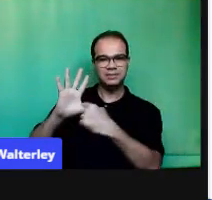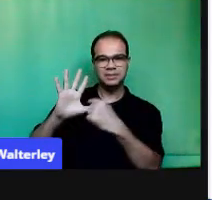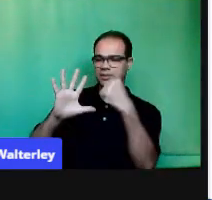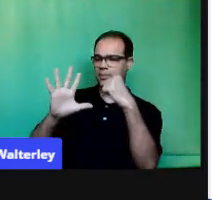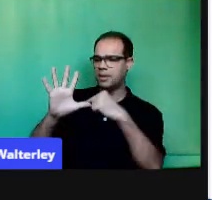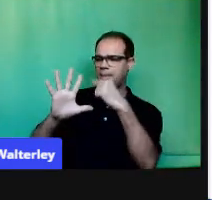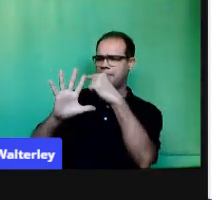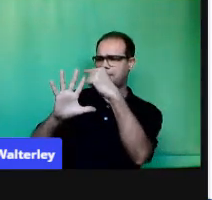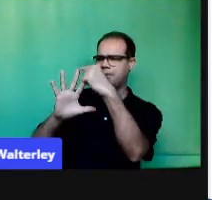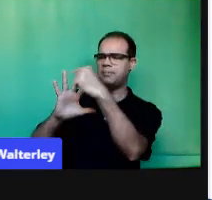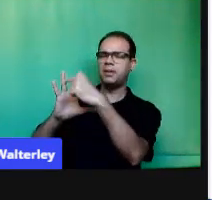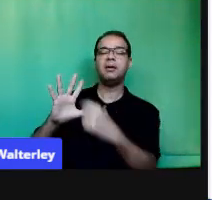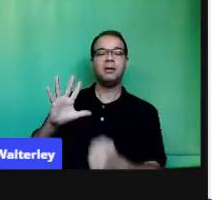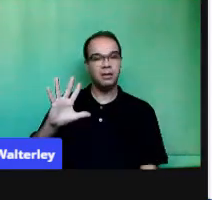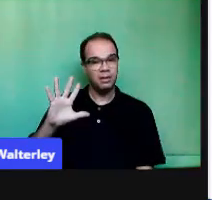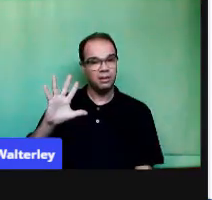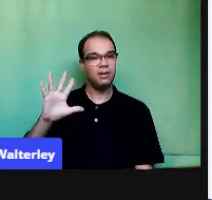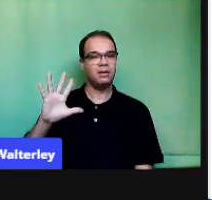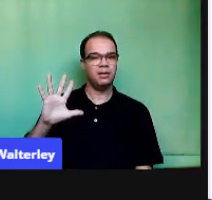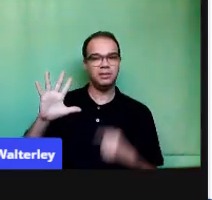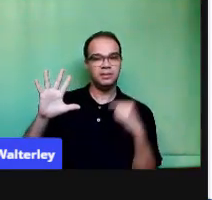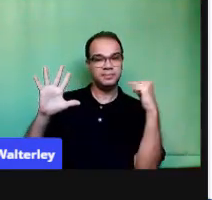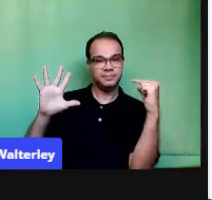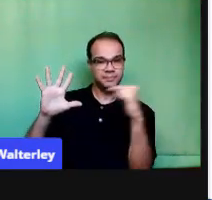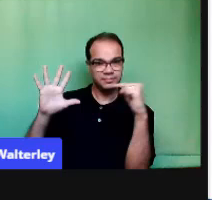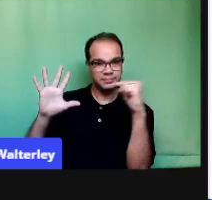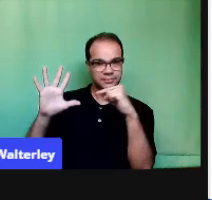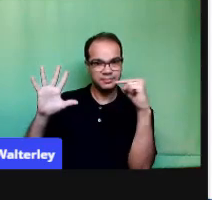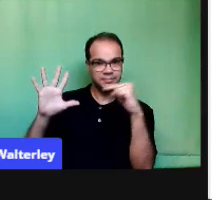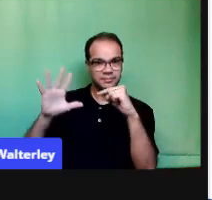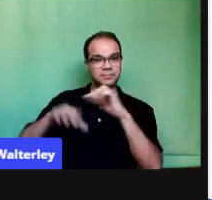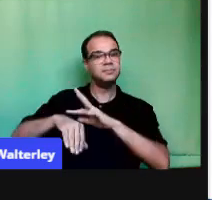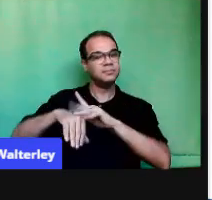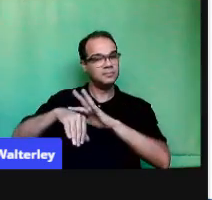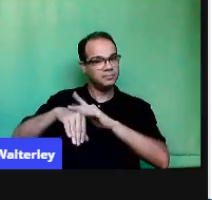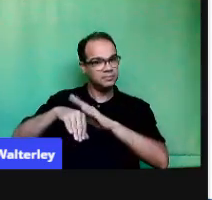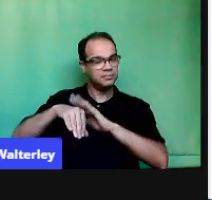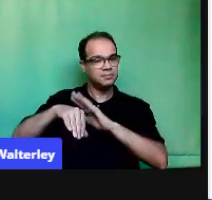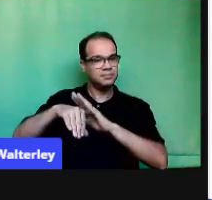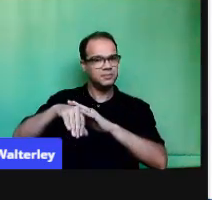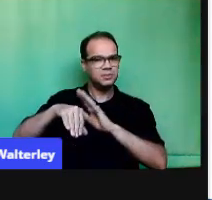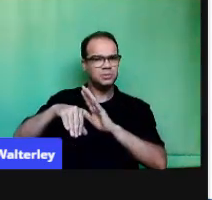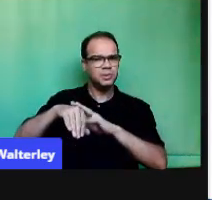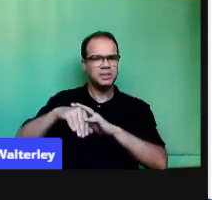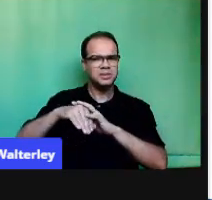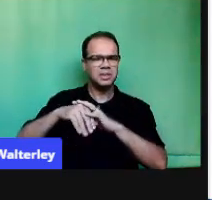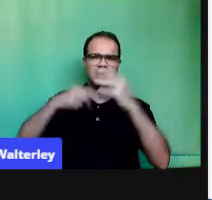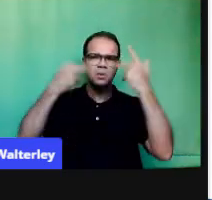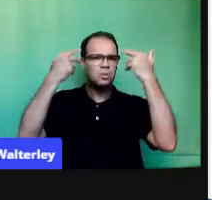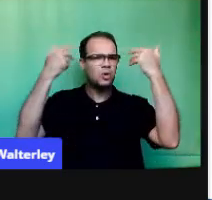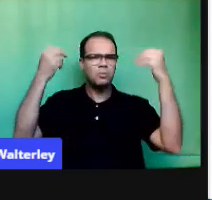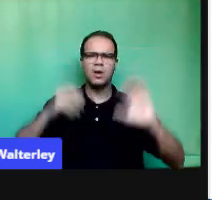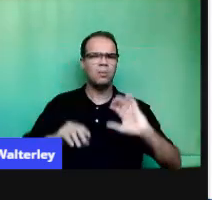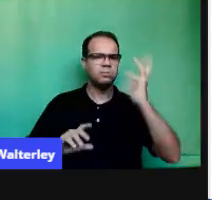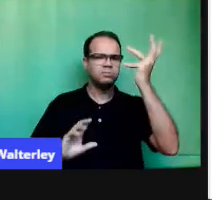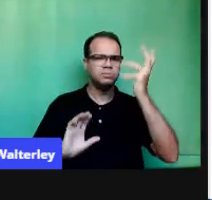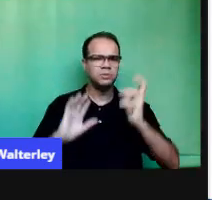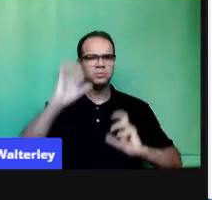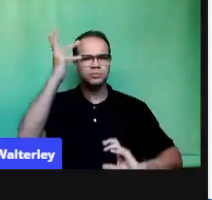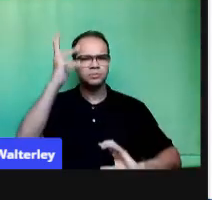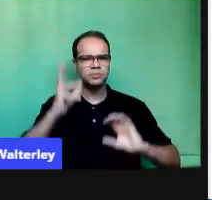brucelose, sarna. Então, são alguns exemplos de zoonoses que elas são comuns, né, de se acontecerem. Algumas delas